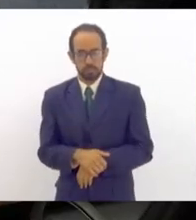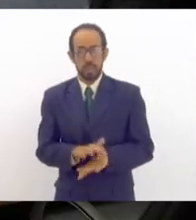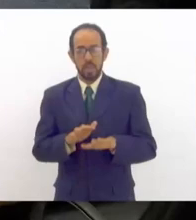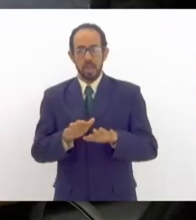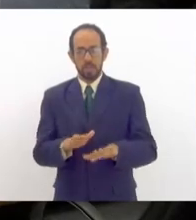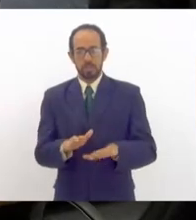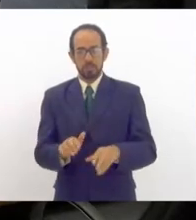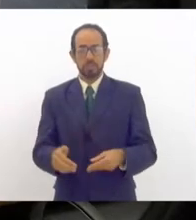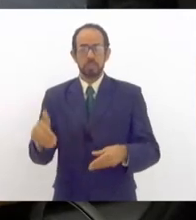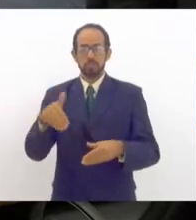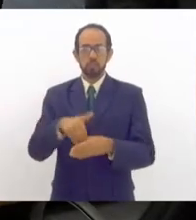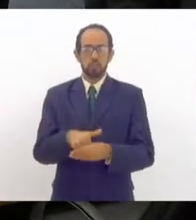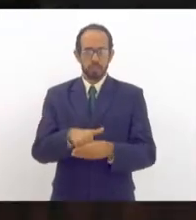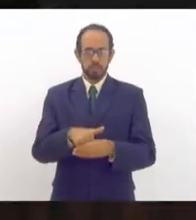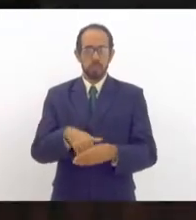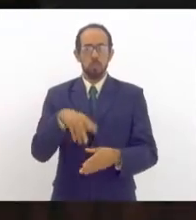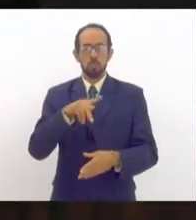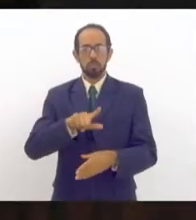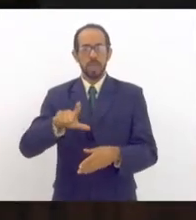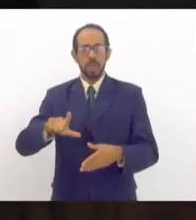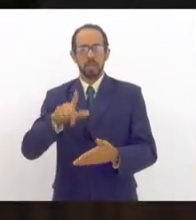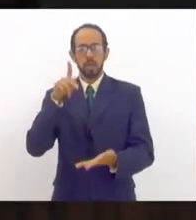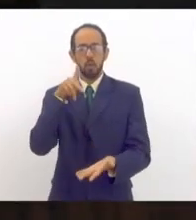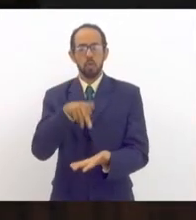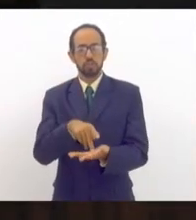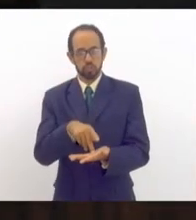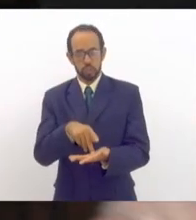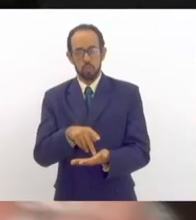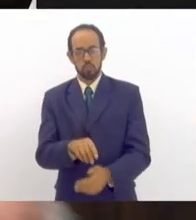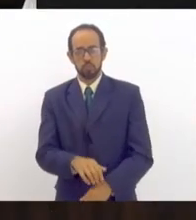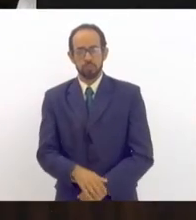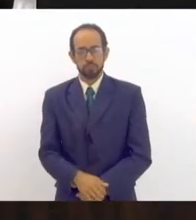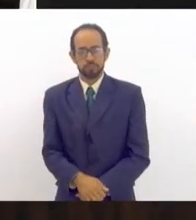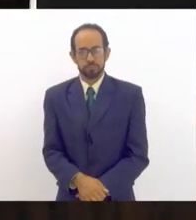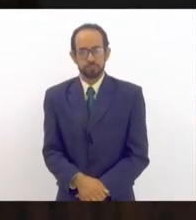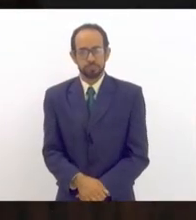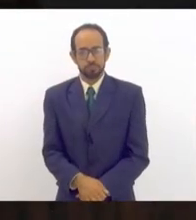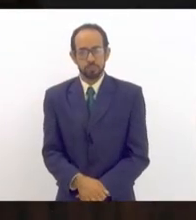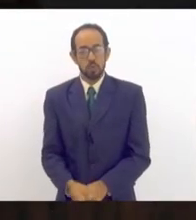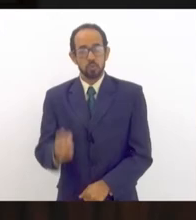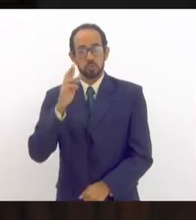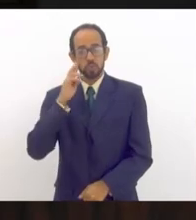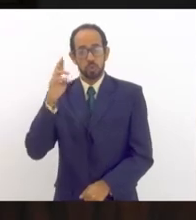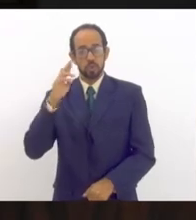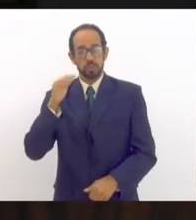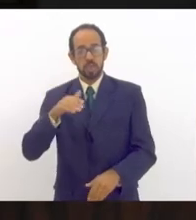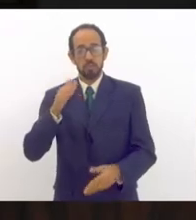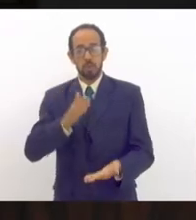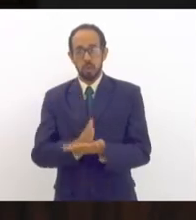em votação projeto original senhores